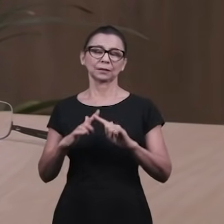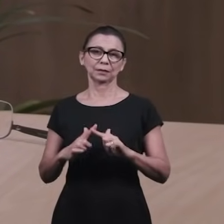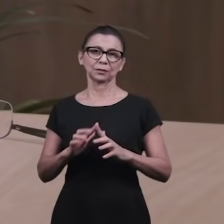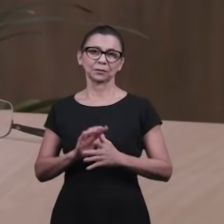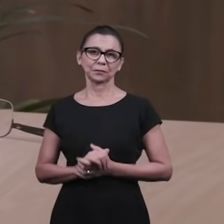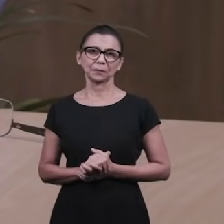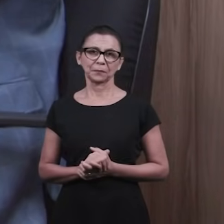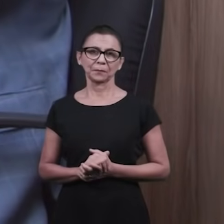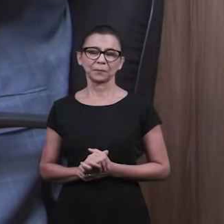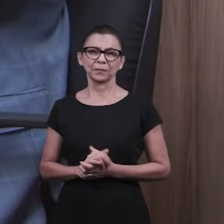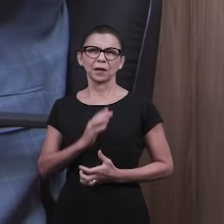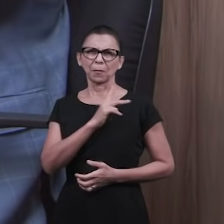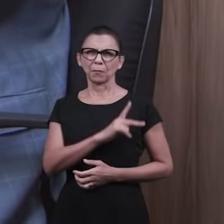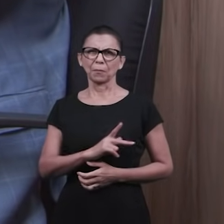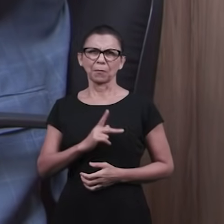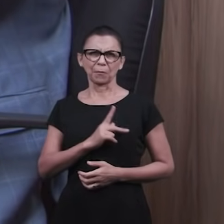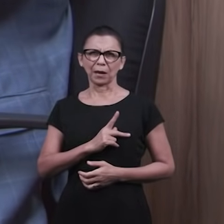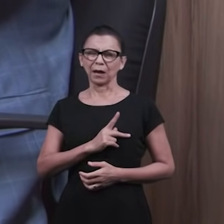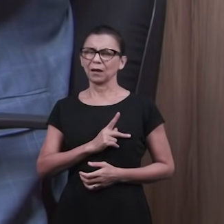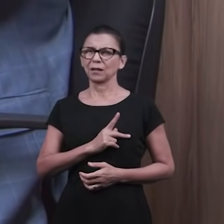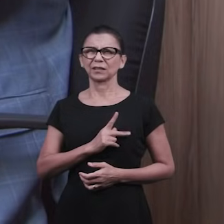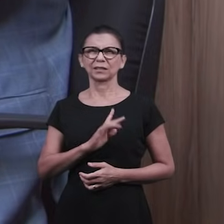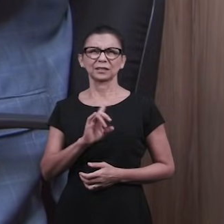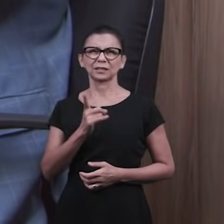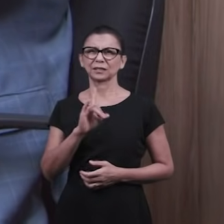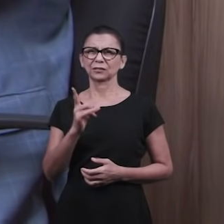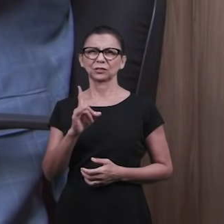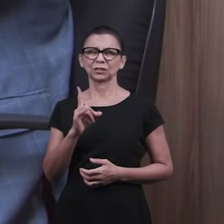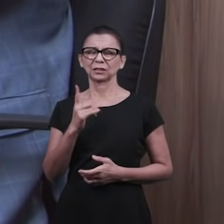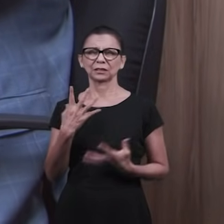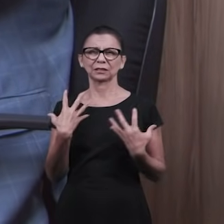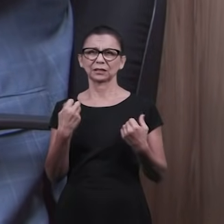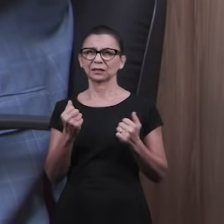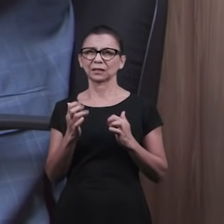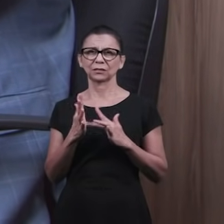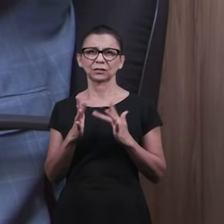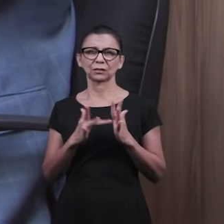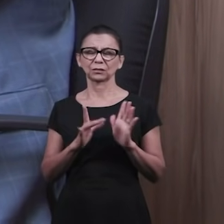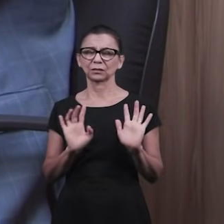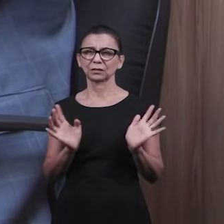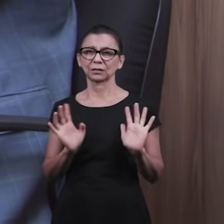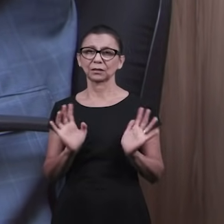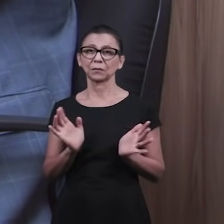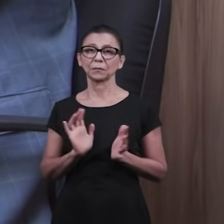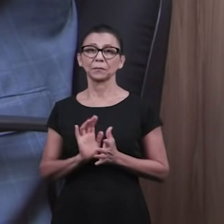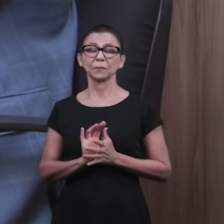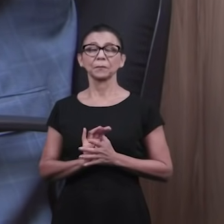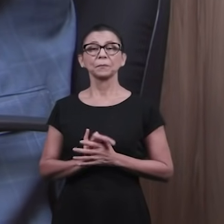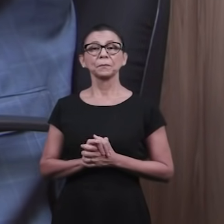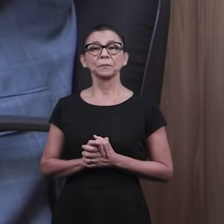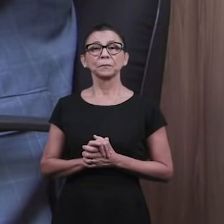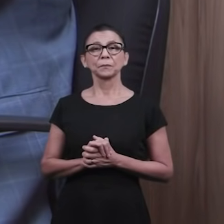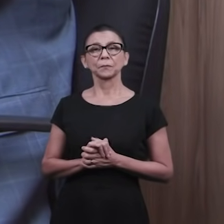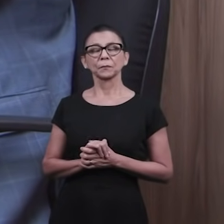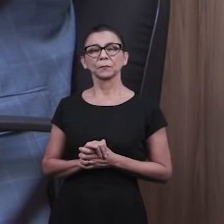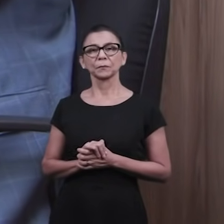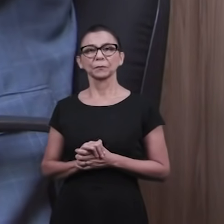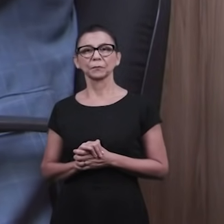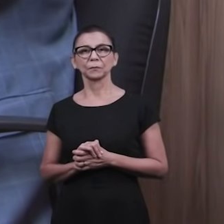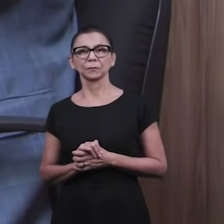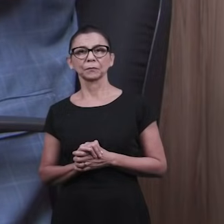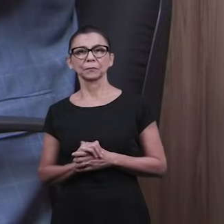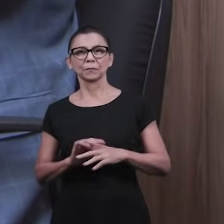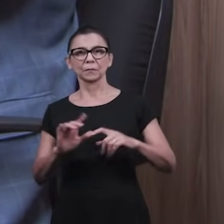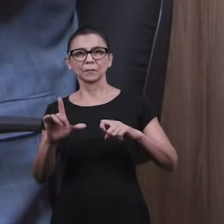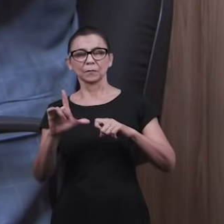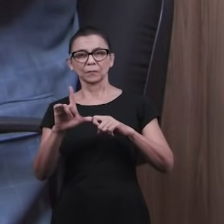igreja. Paulo não tinha se convertido ainda. Para ter ideia. E Lucas, então, o Lucas que faz